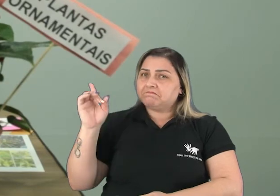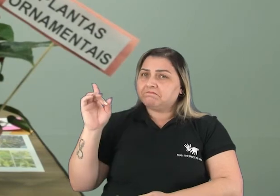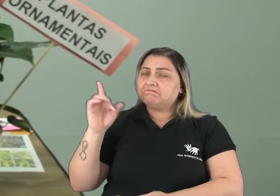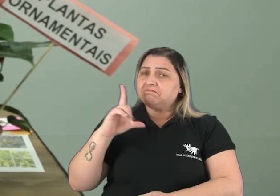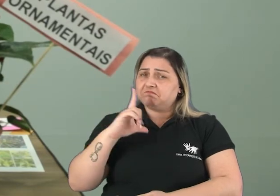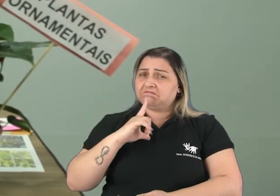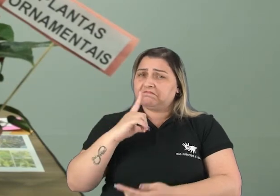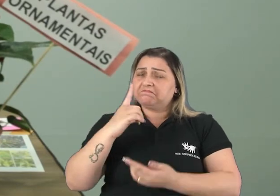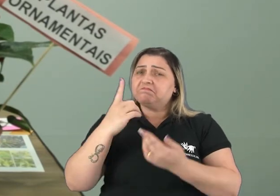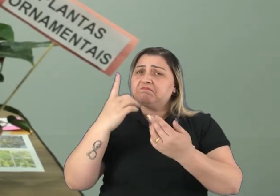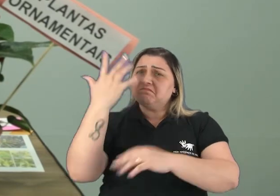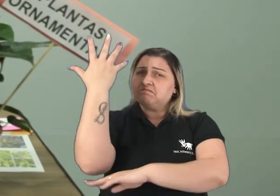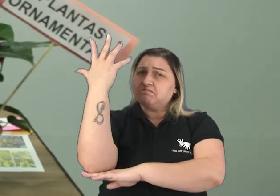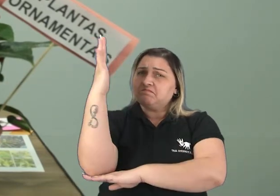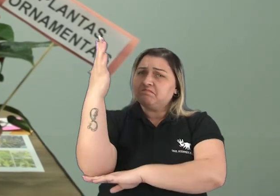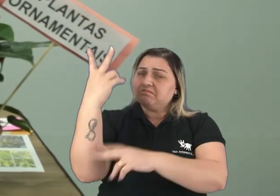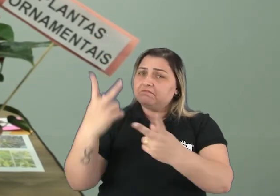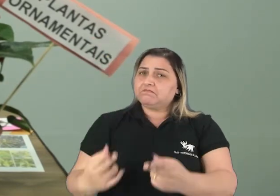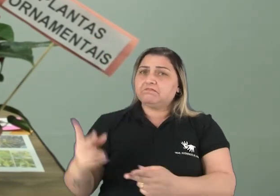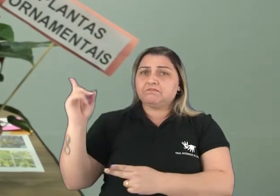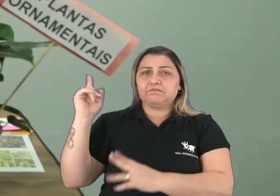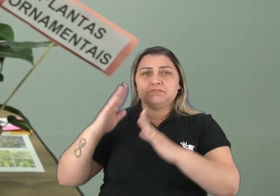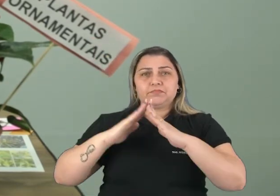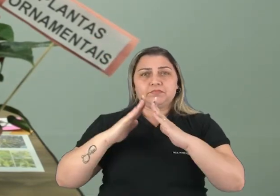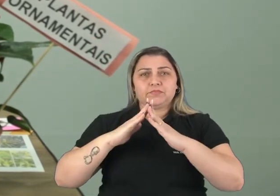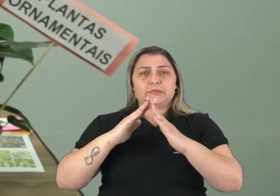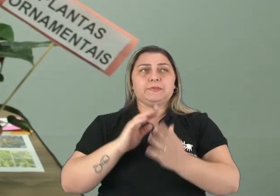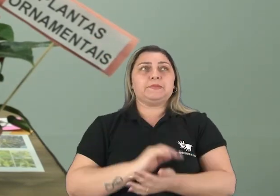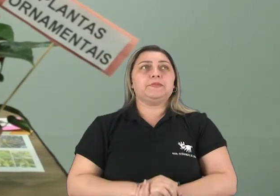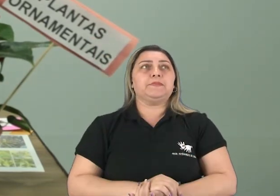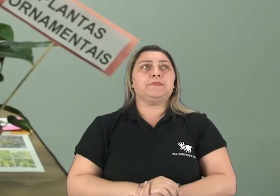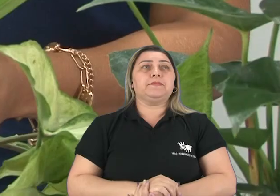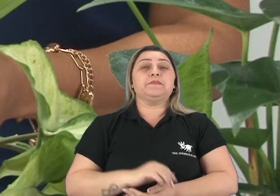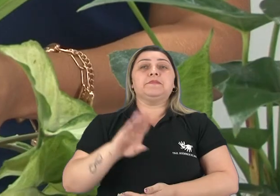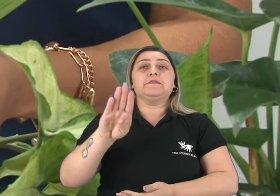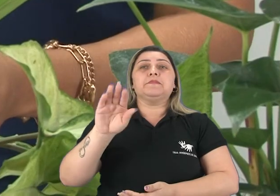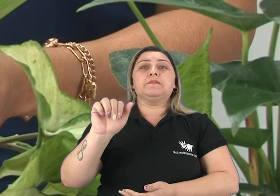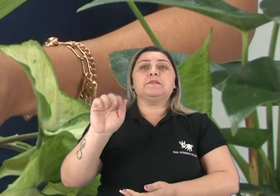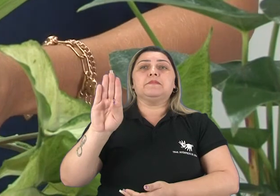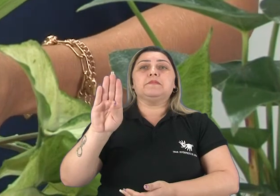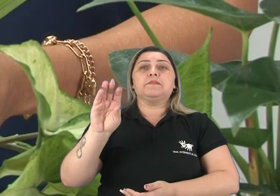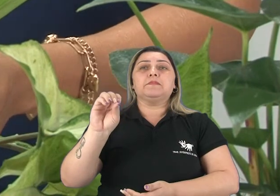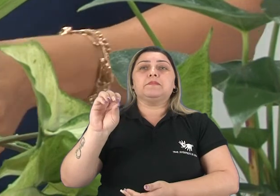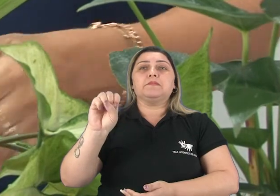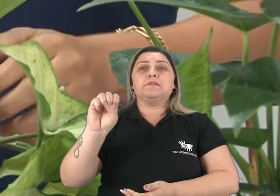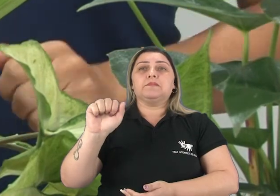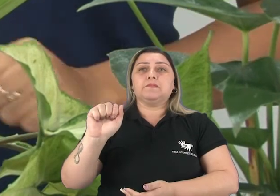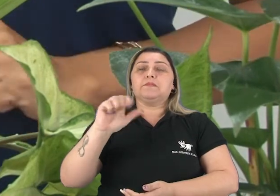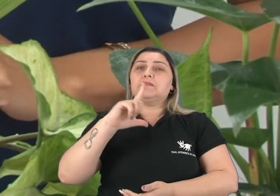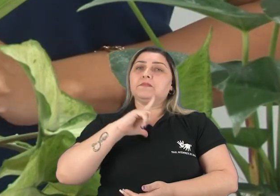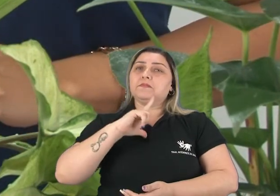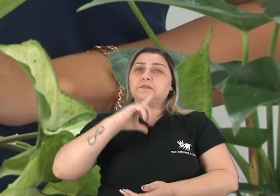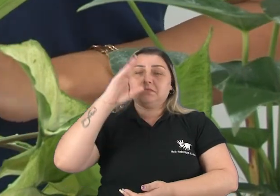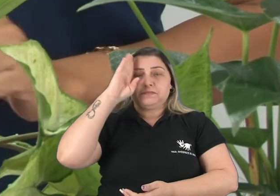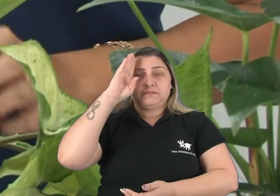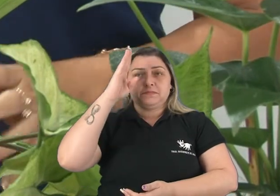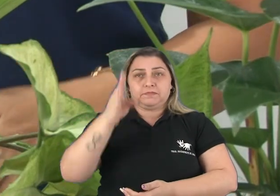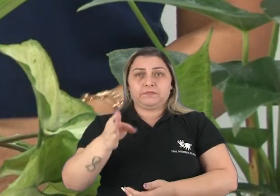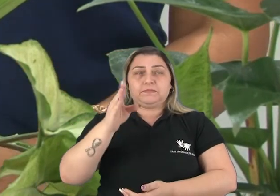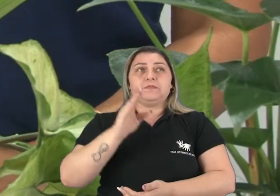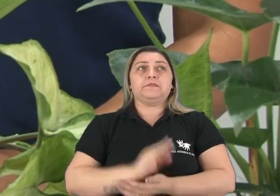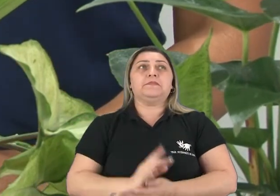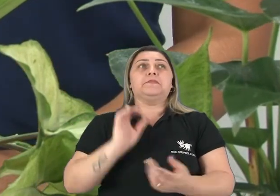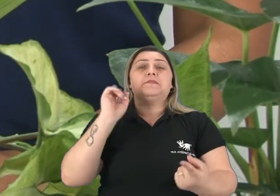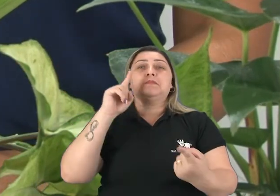uma planta igual a esta em casa? Esta é a babosa. Ela tem principalmente a